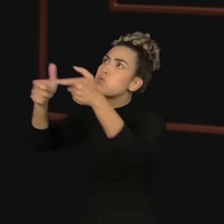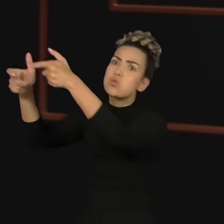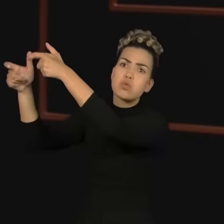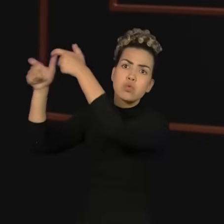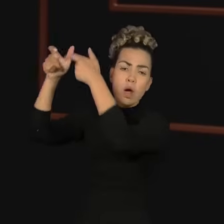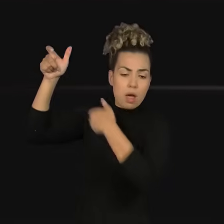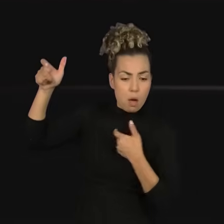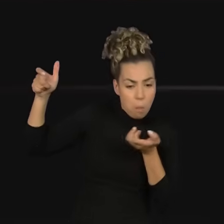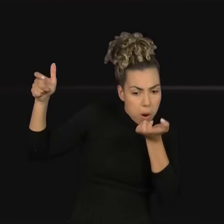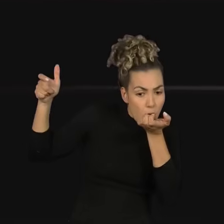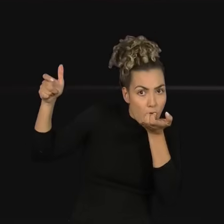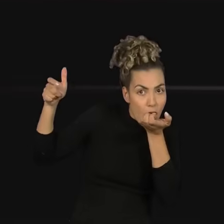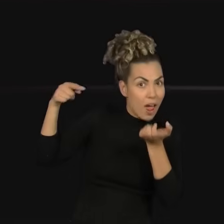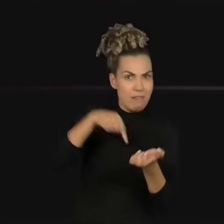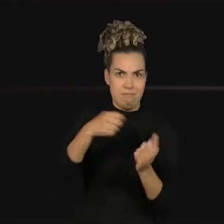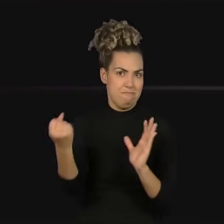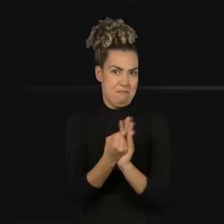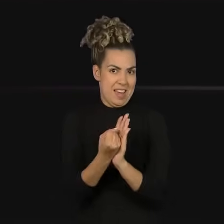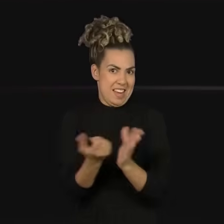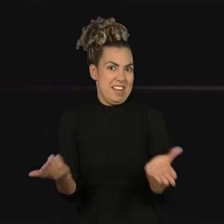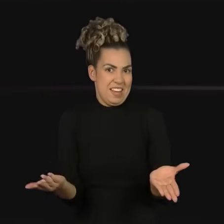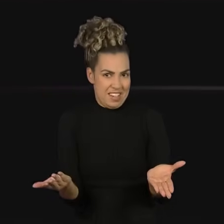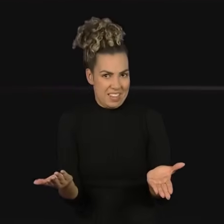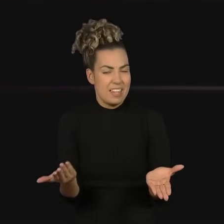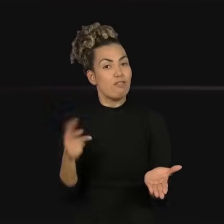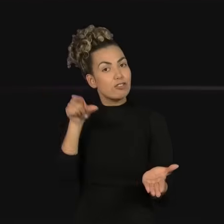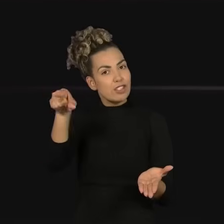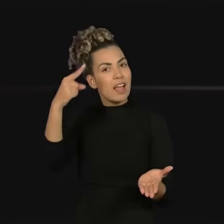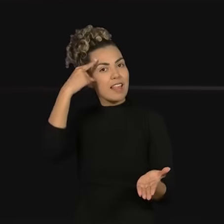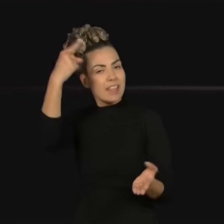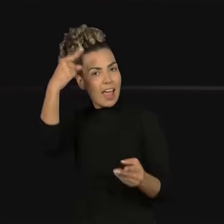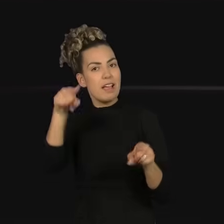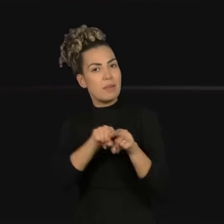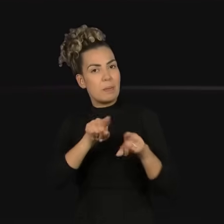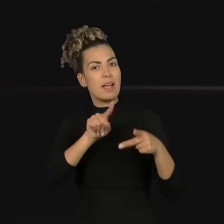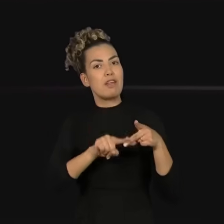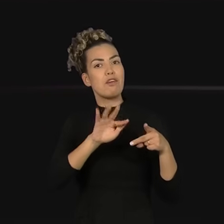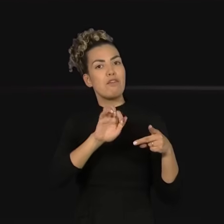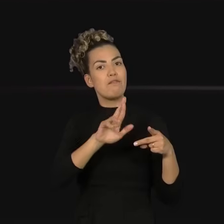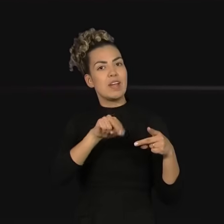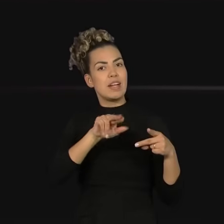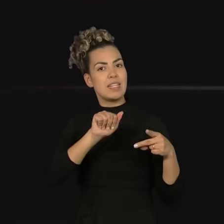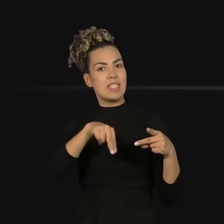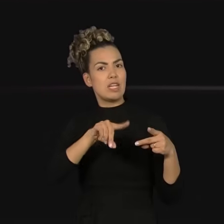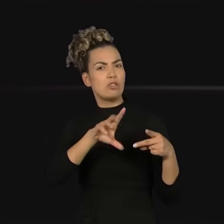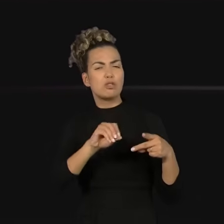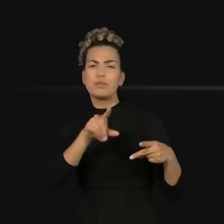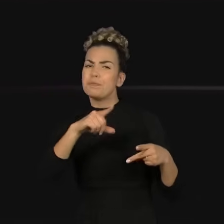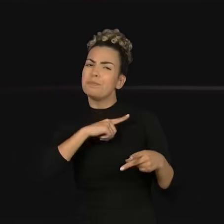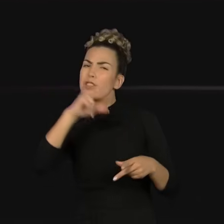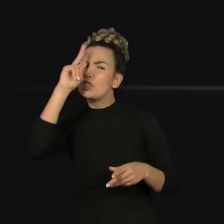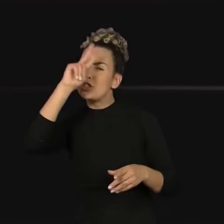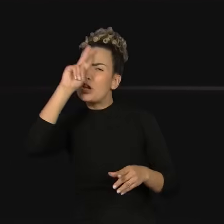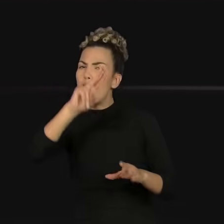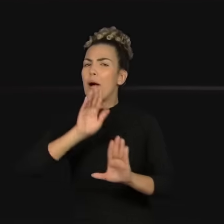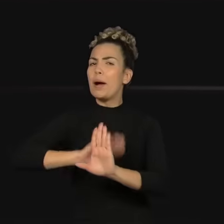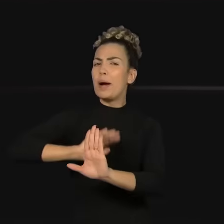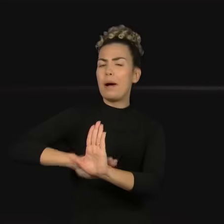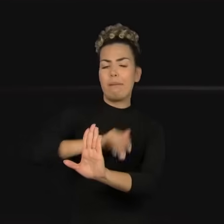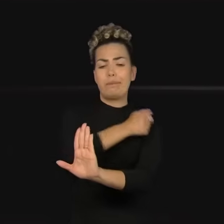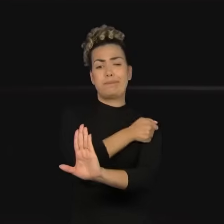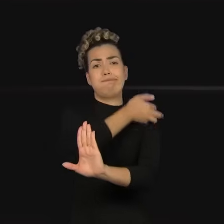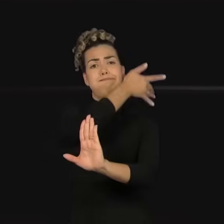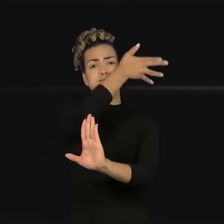por você e pelo Fernando Vítulo. E ali tem muitas histórias, né, bastidores, depoimentos, enfim, de todos